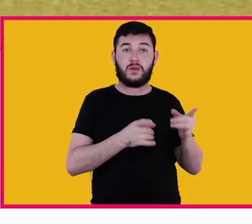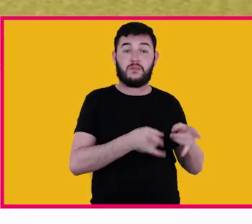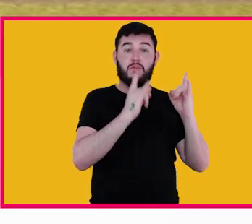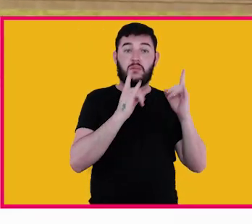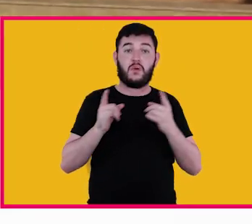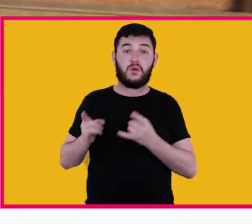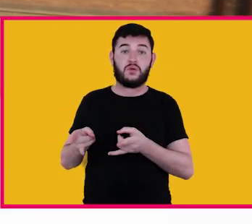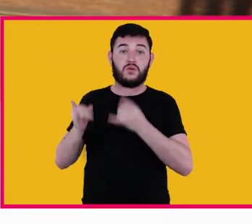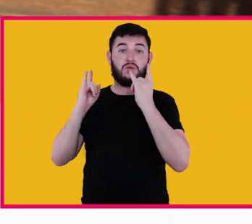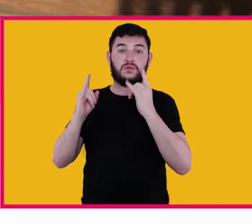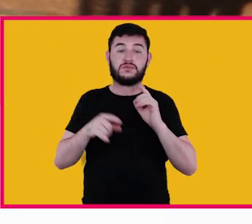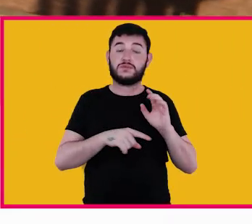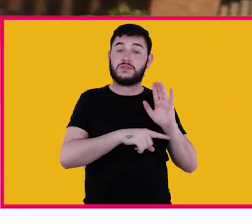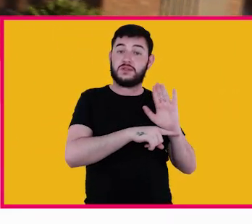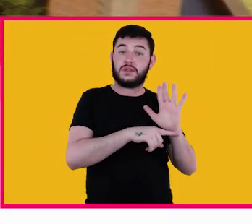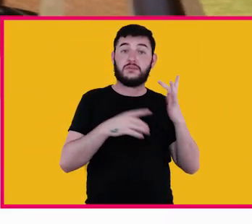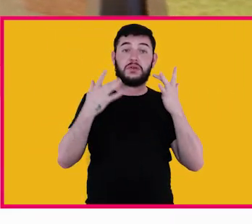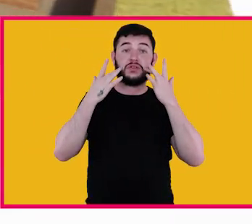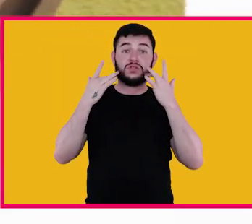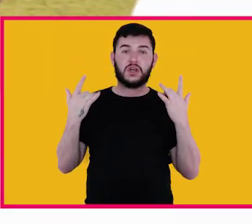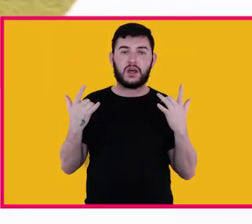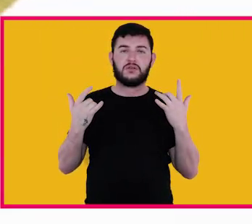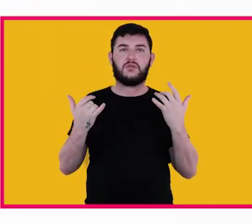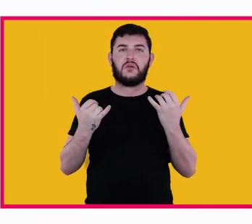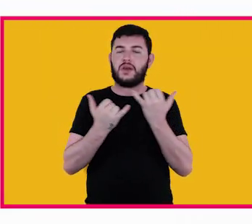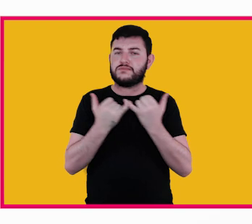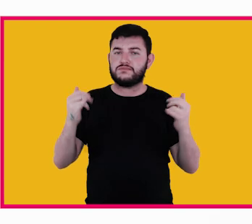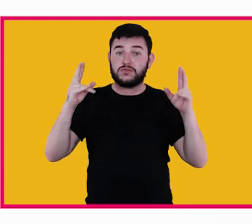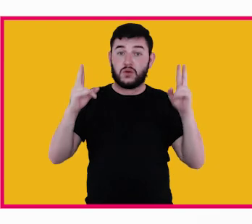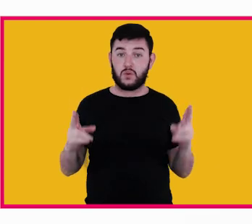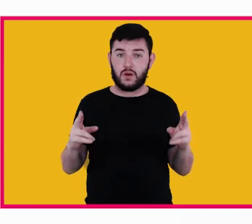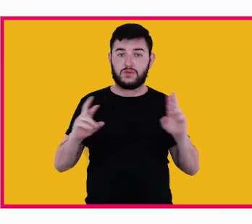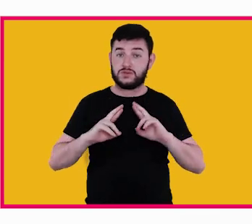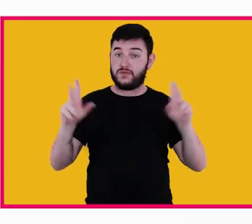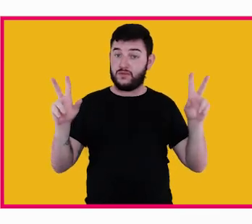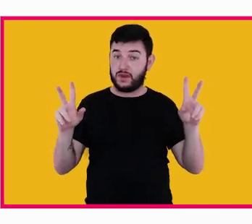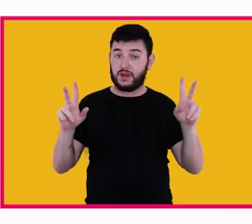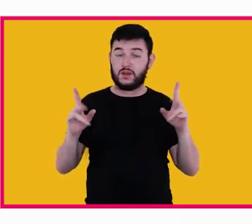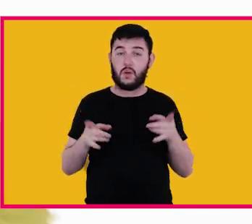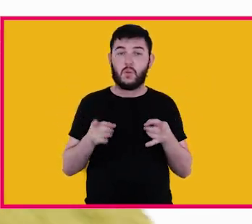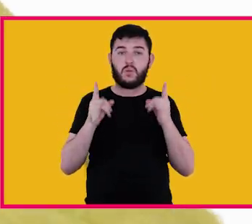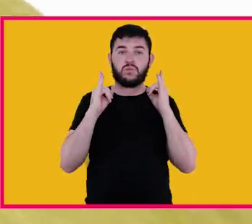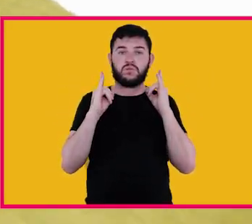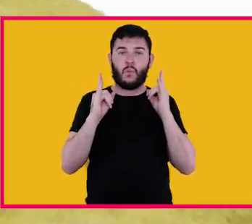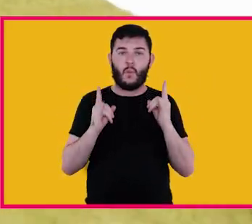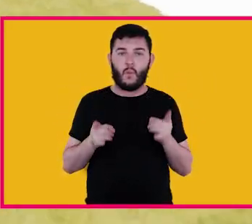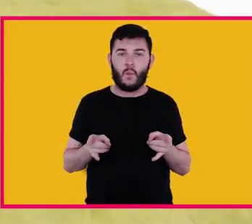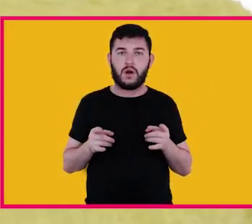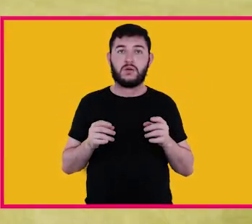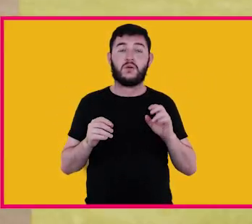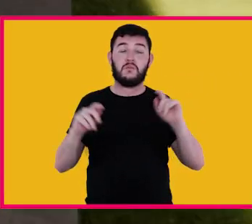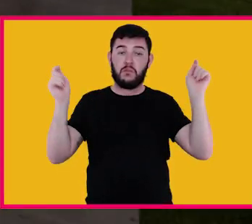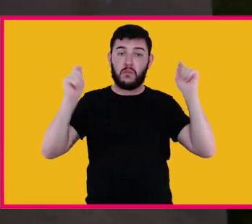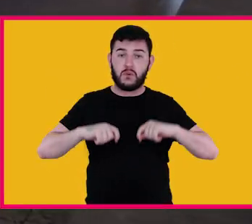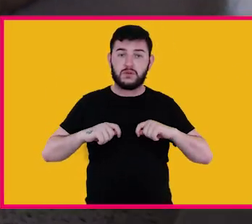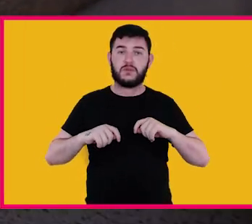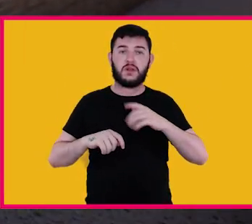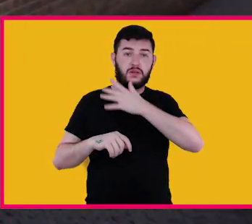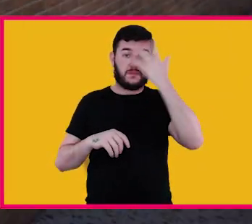teatro possuem uma proposta semelhante, diferindo basicamente no tamanho e capacidade de público. As características são de um